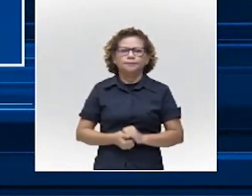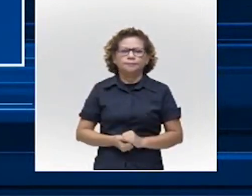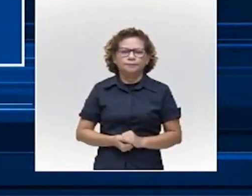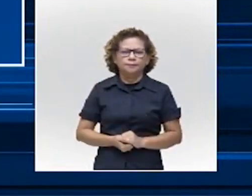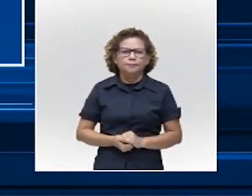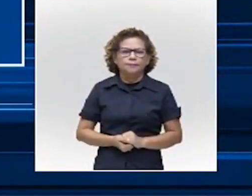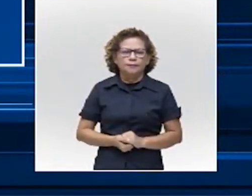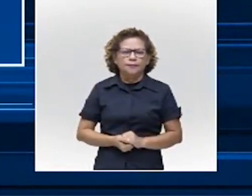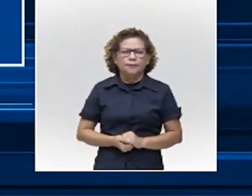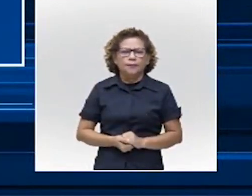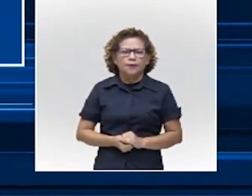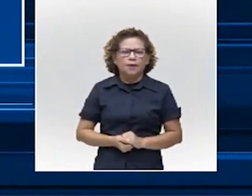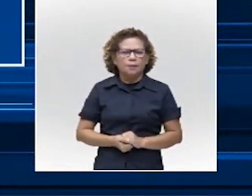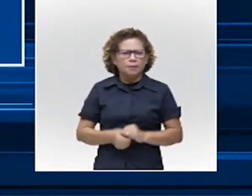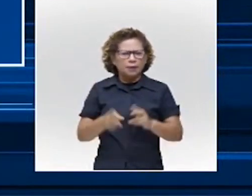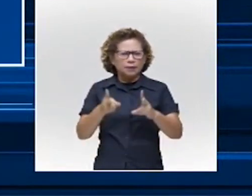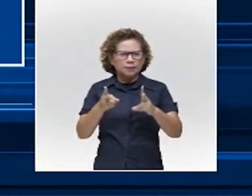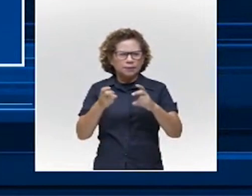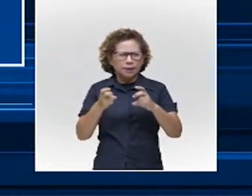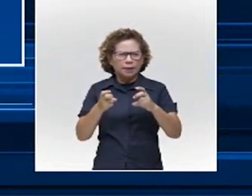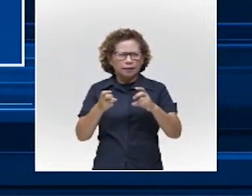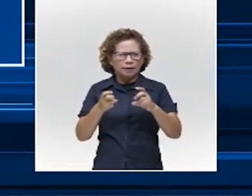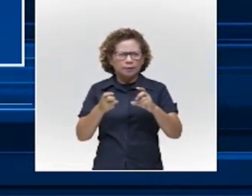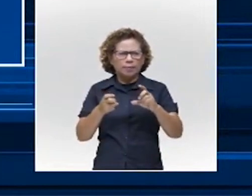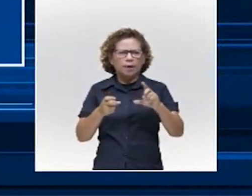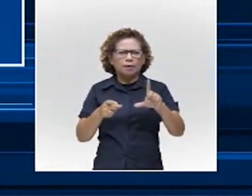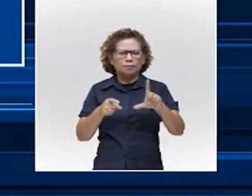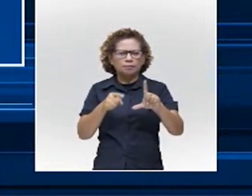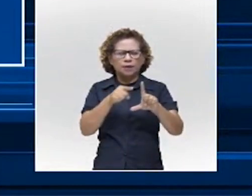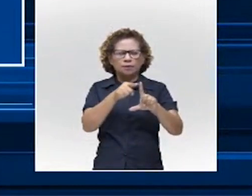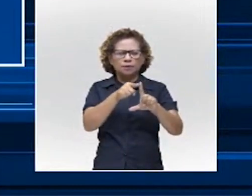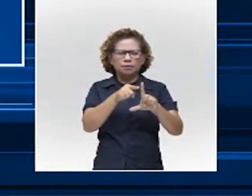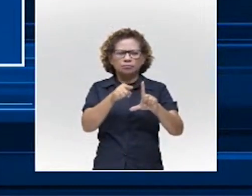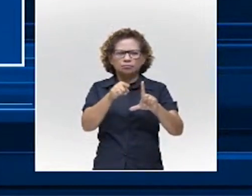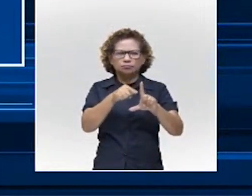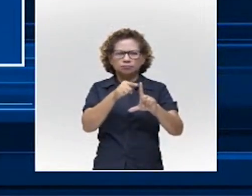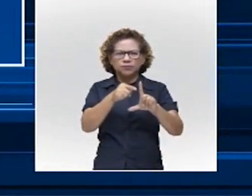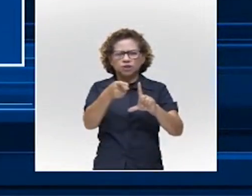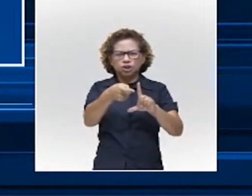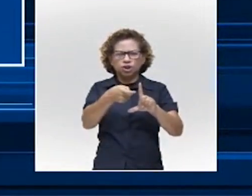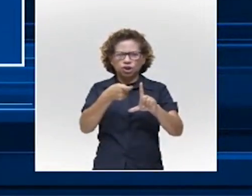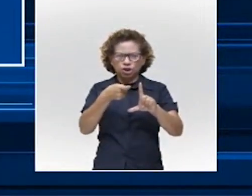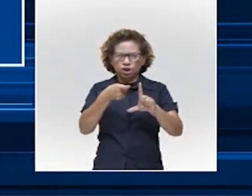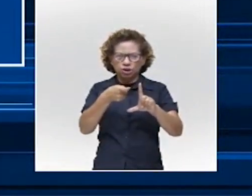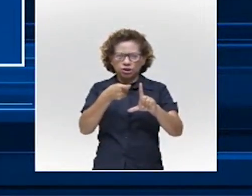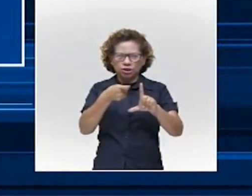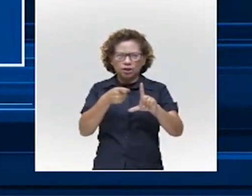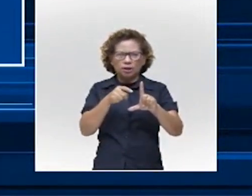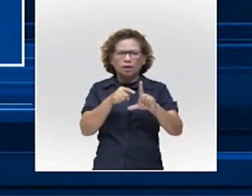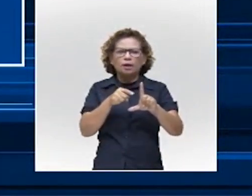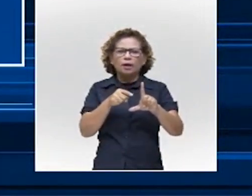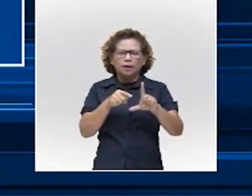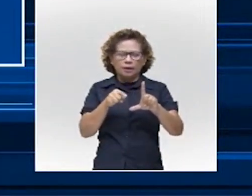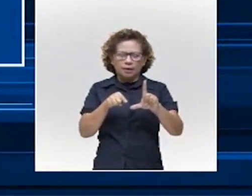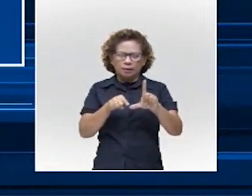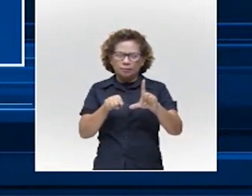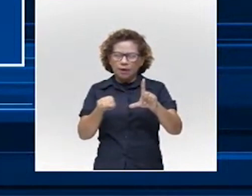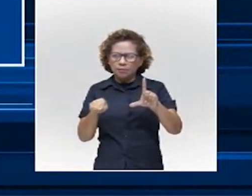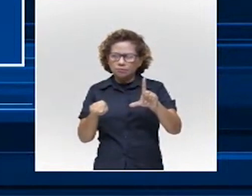esses dois outros ângulos, aqui eu vou chamar de ângulo X e aqui embaixo eu vou chamar de ângulo Y.